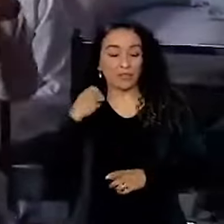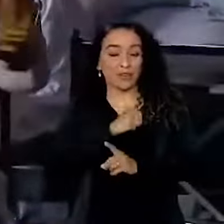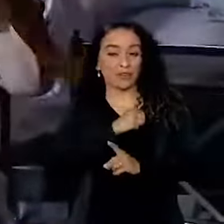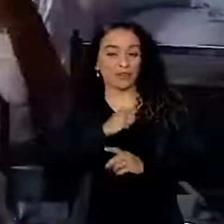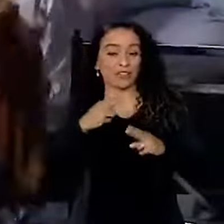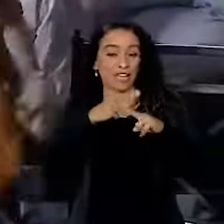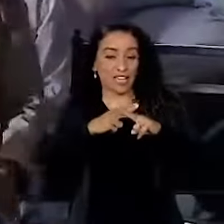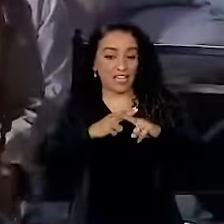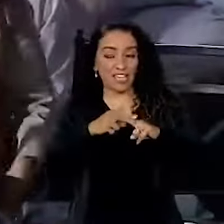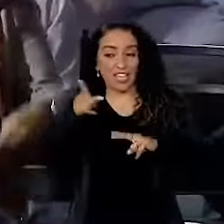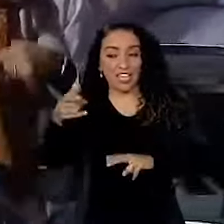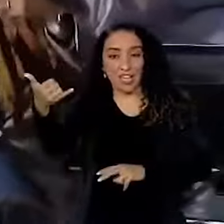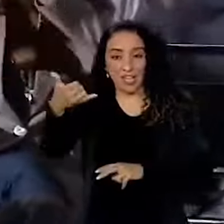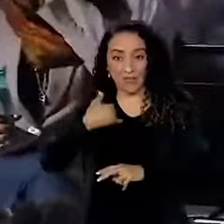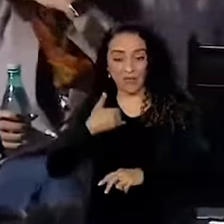Federal,